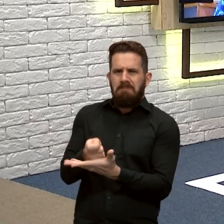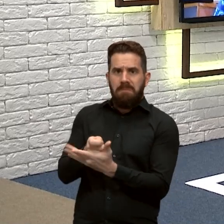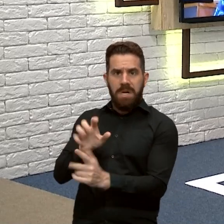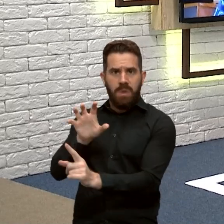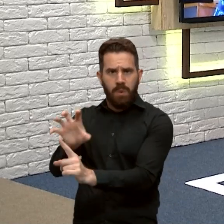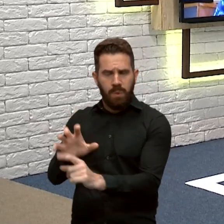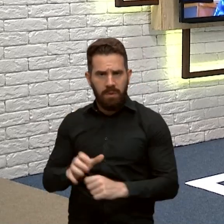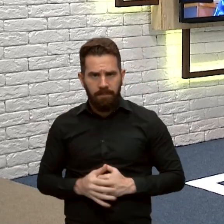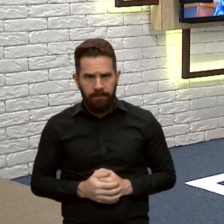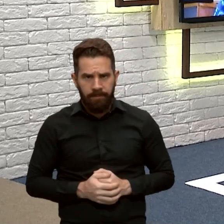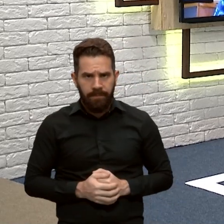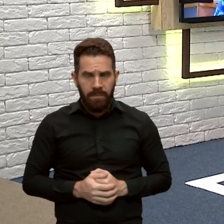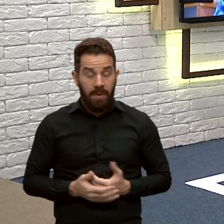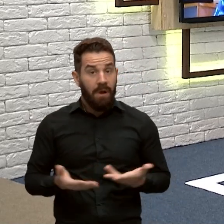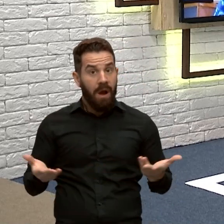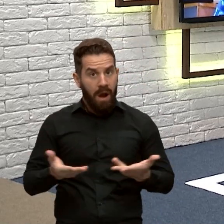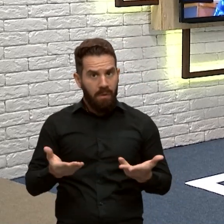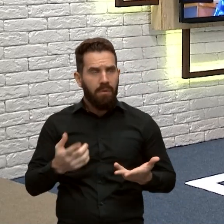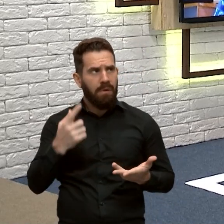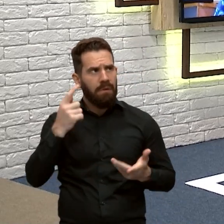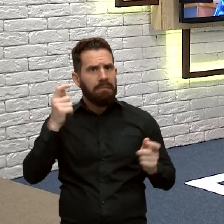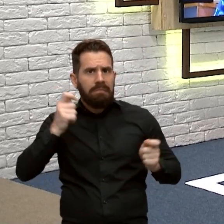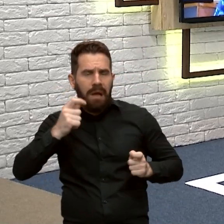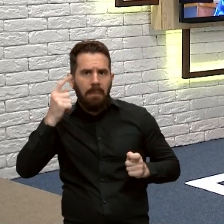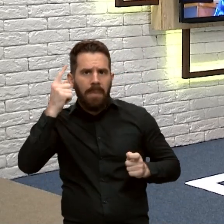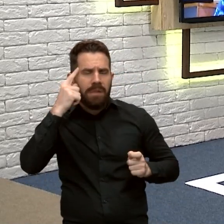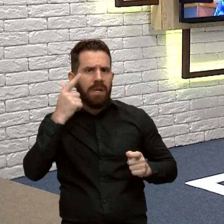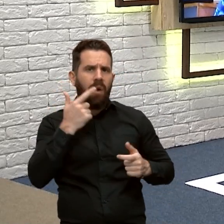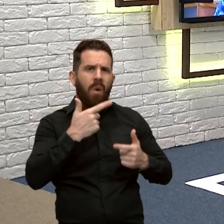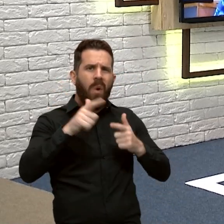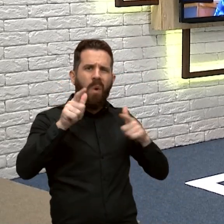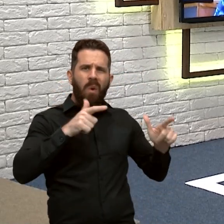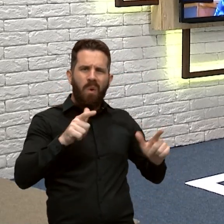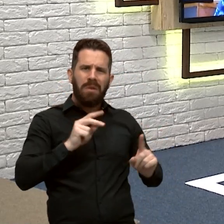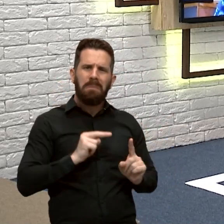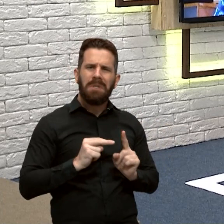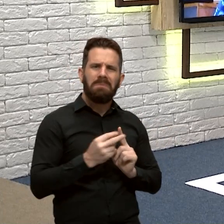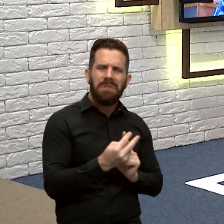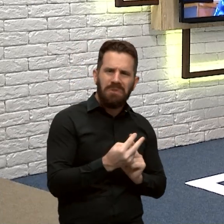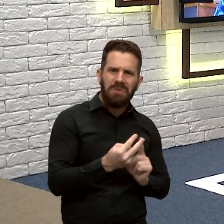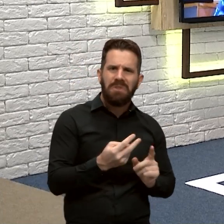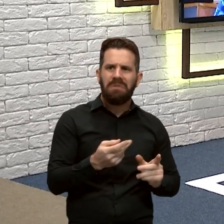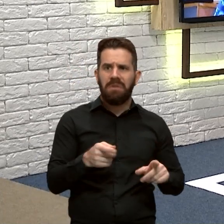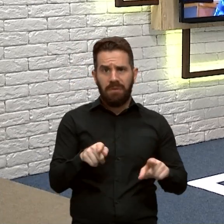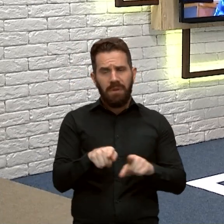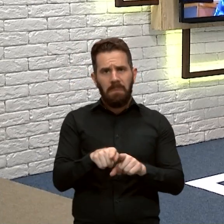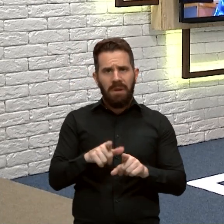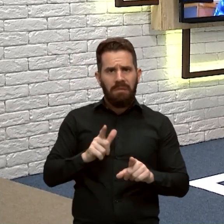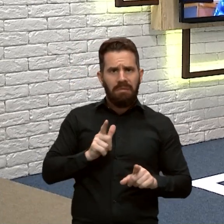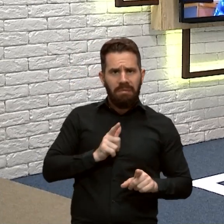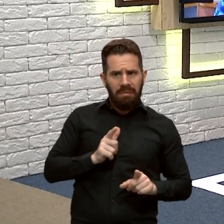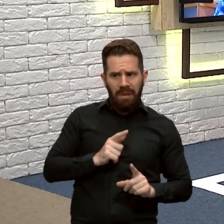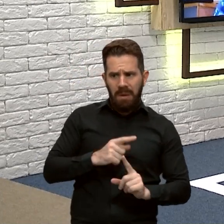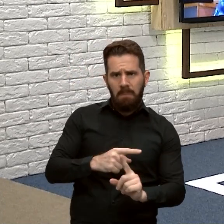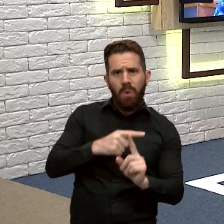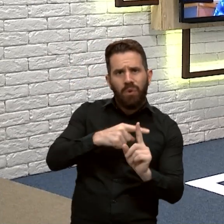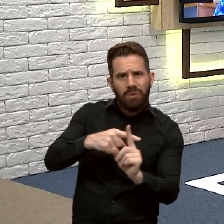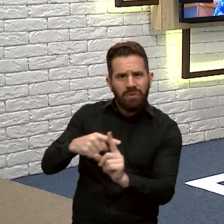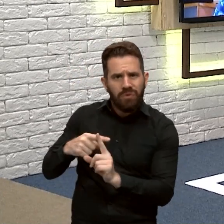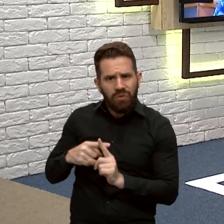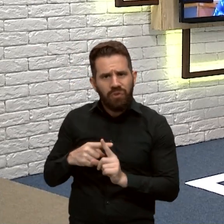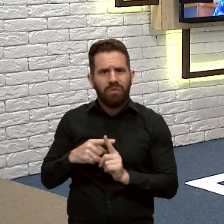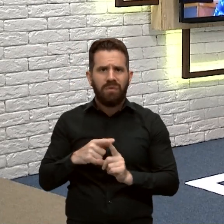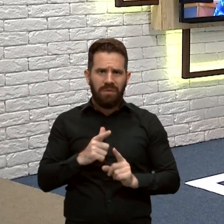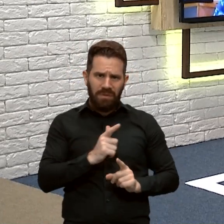pensar um pouco mais, né, sobre essas cobranças e sobre como existe também um lado positivo, né,